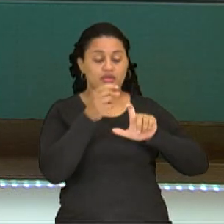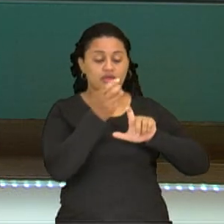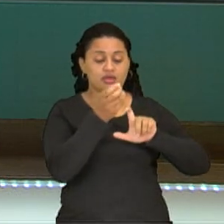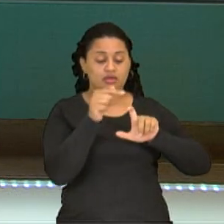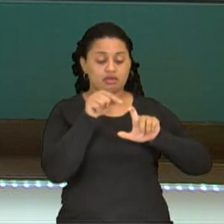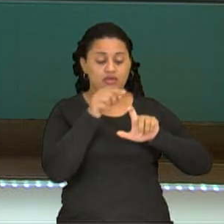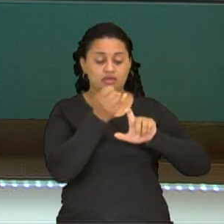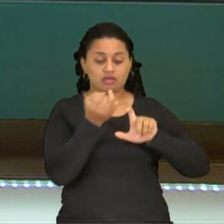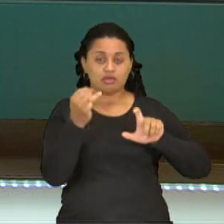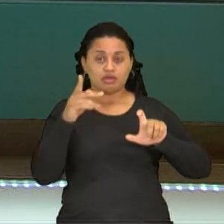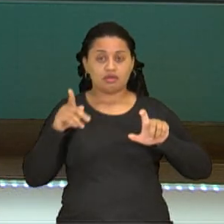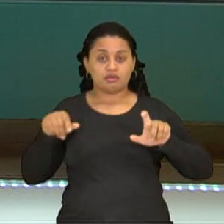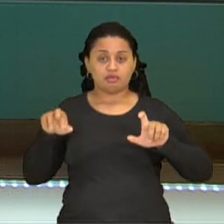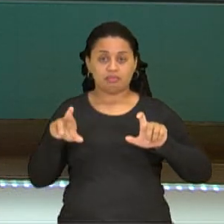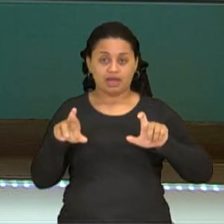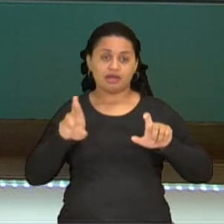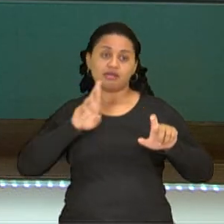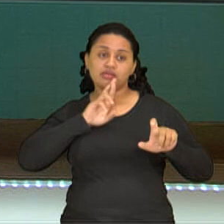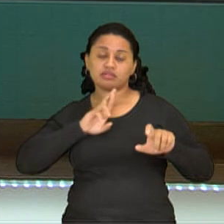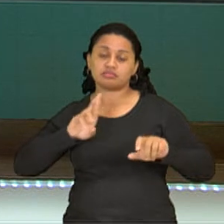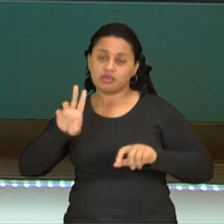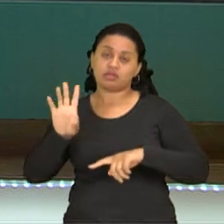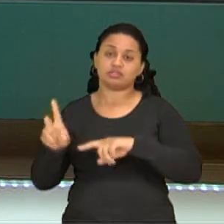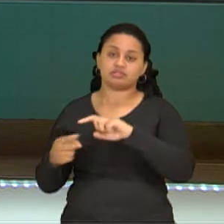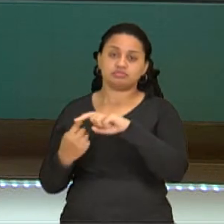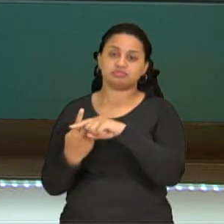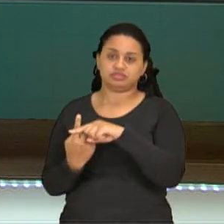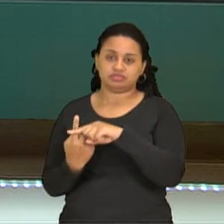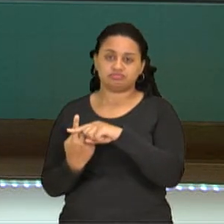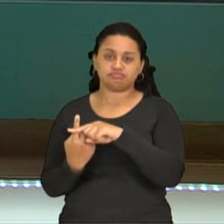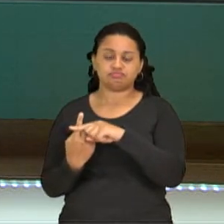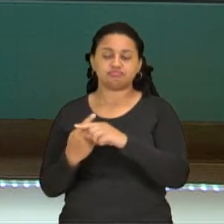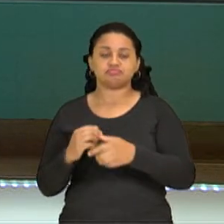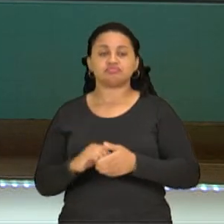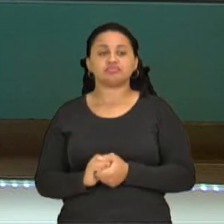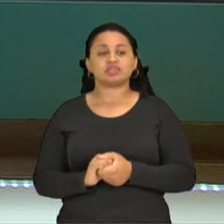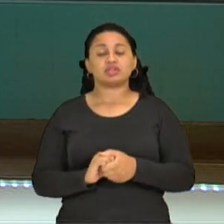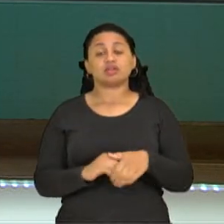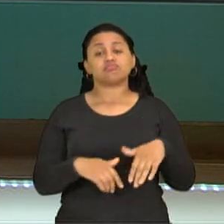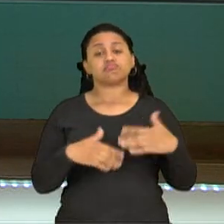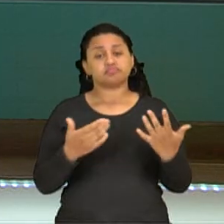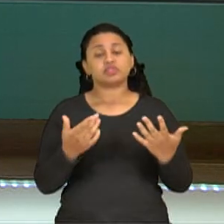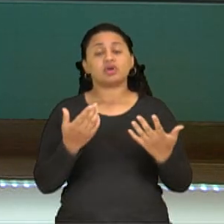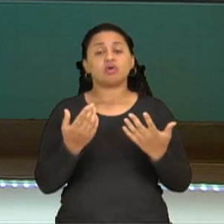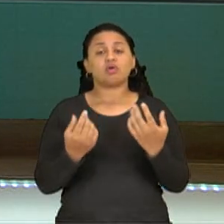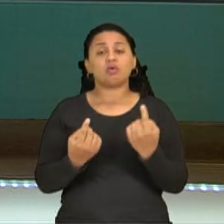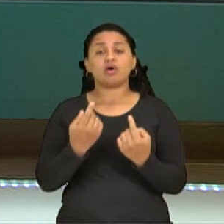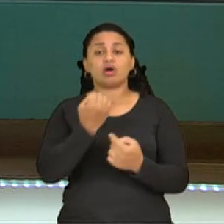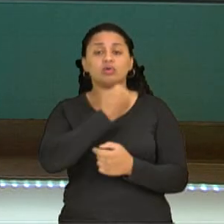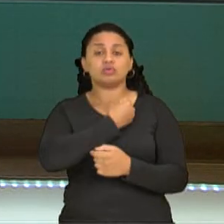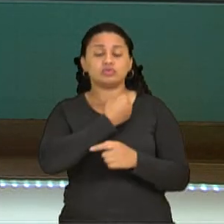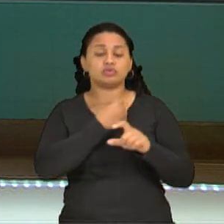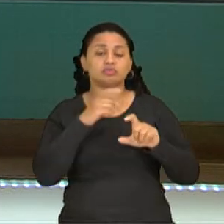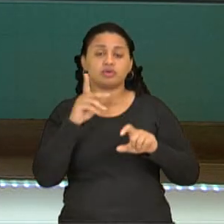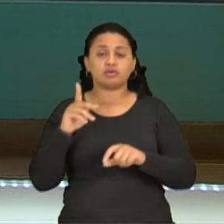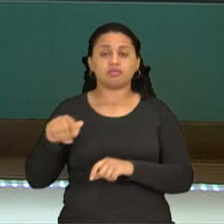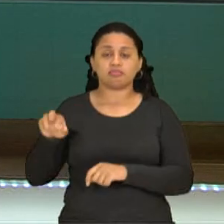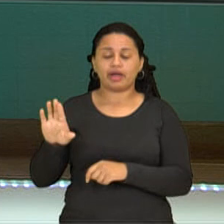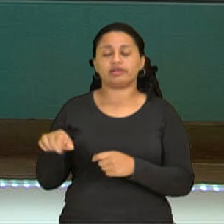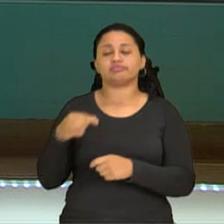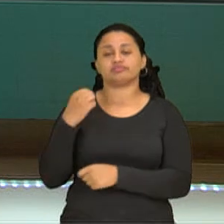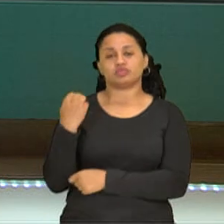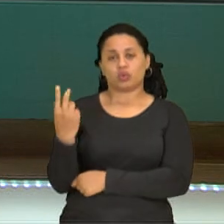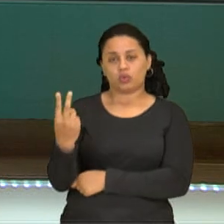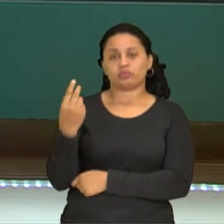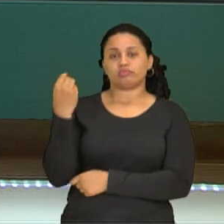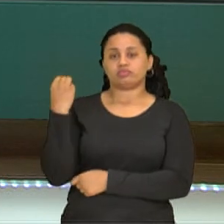par sempre vai dar um resultado positivo. Então, quais são os números pares?